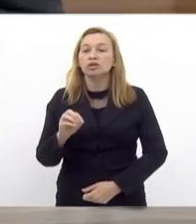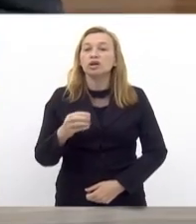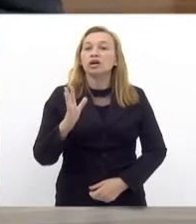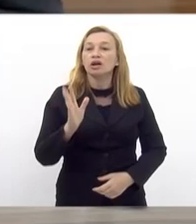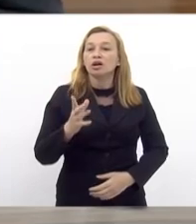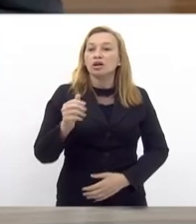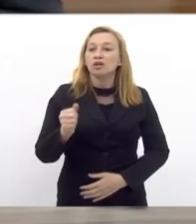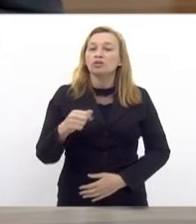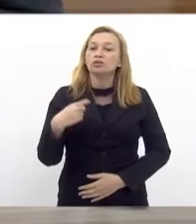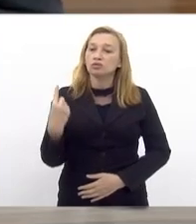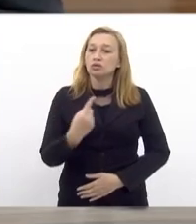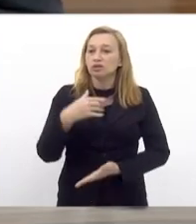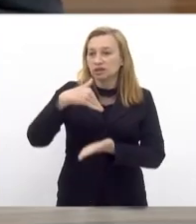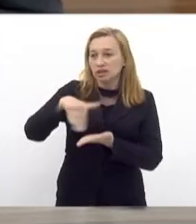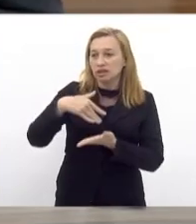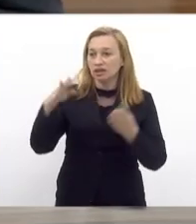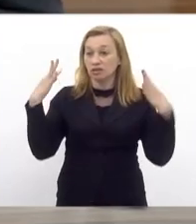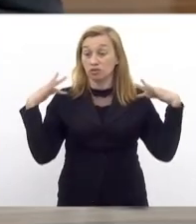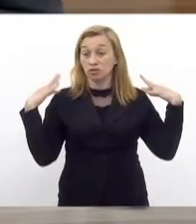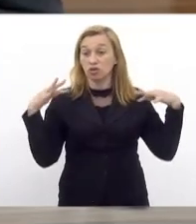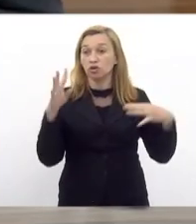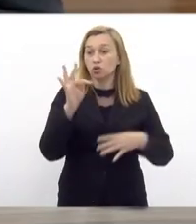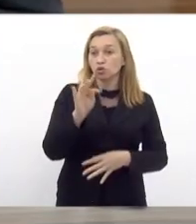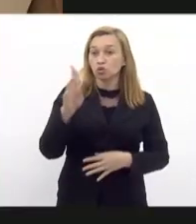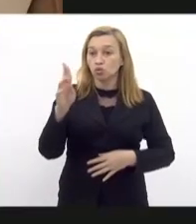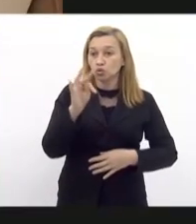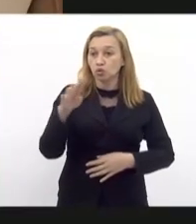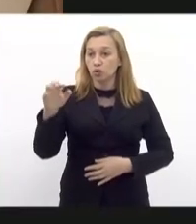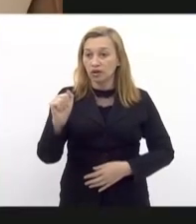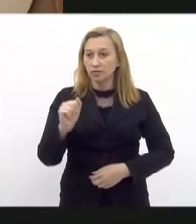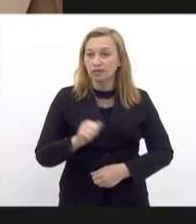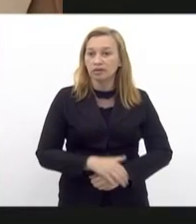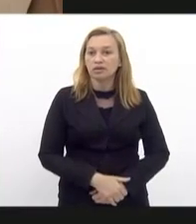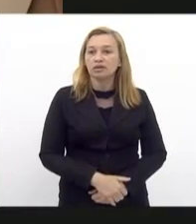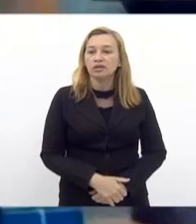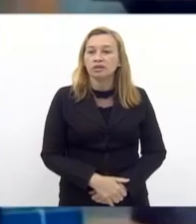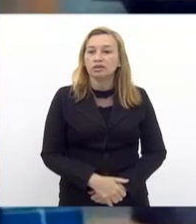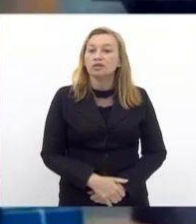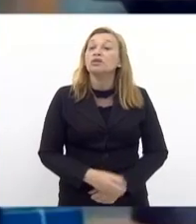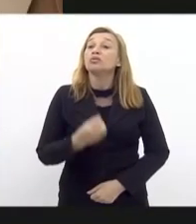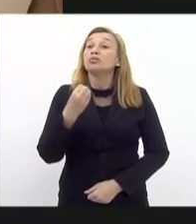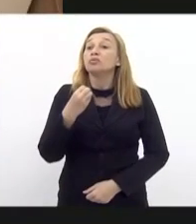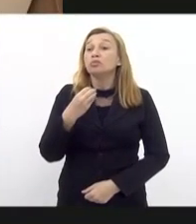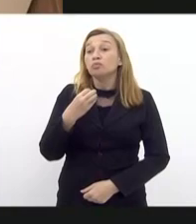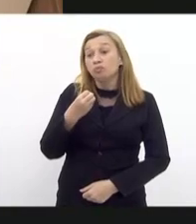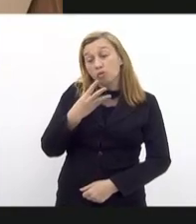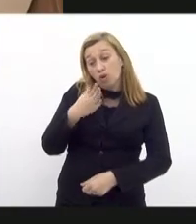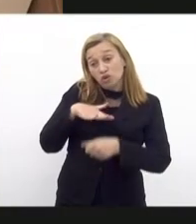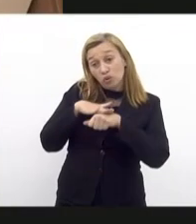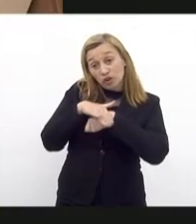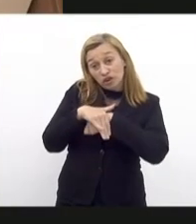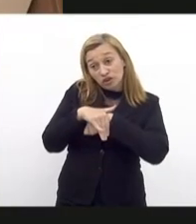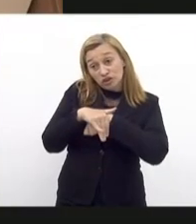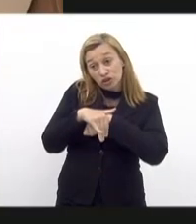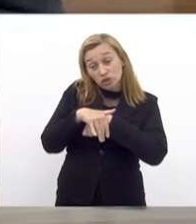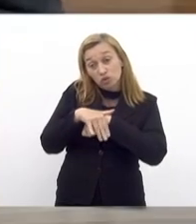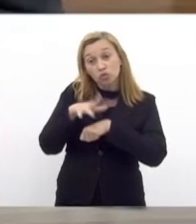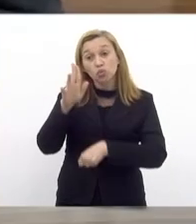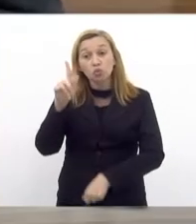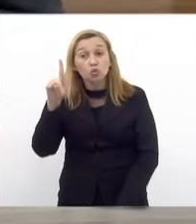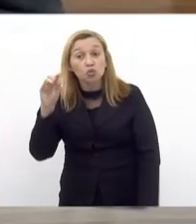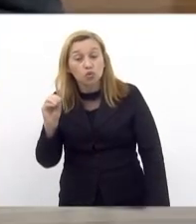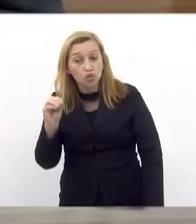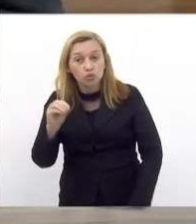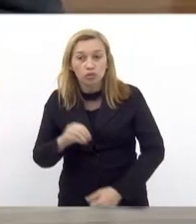nosso secretário de Turismo, Gustavo Tutuca, por favor. Dá uma boa noite aqui ao Hugo, um instante